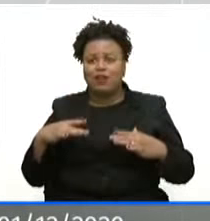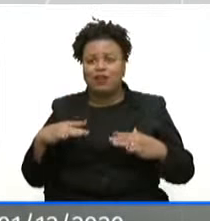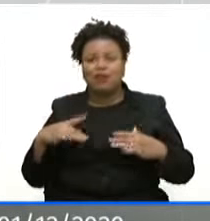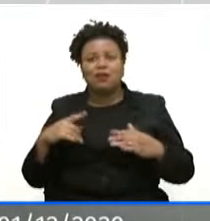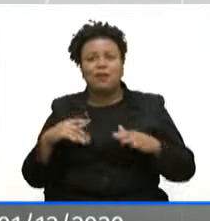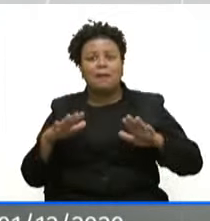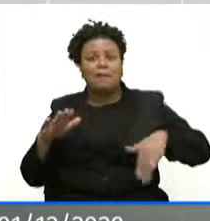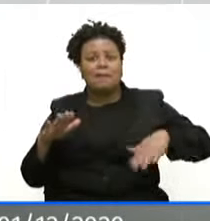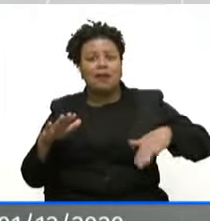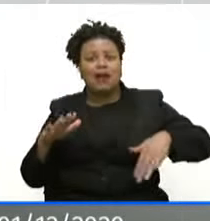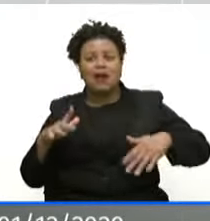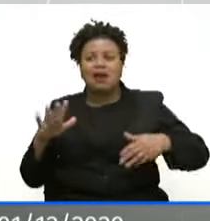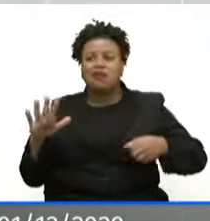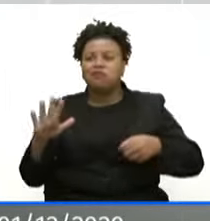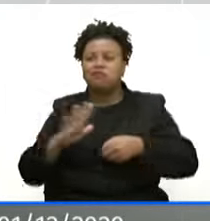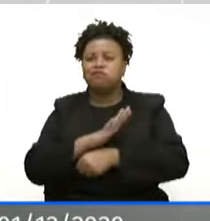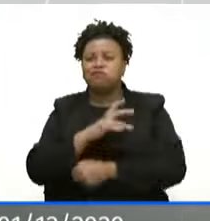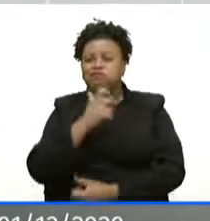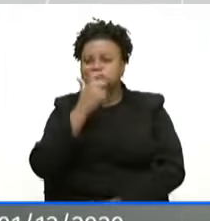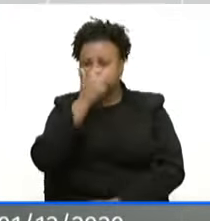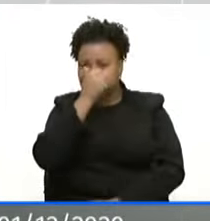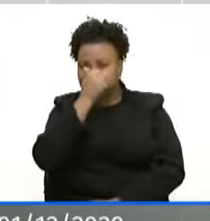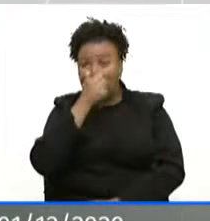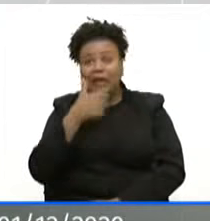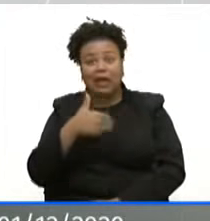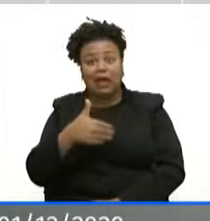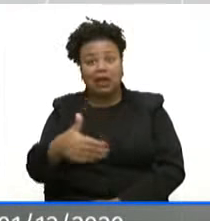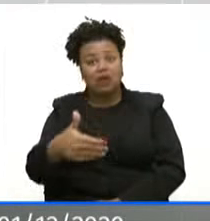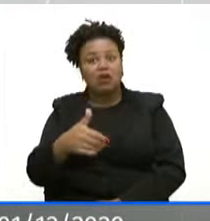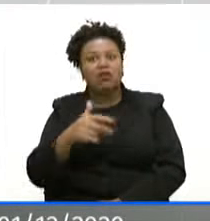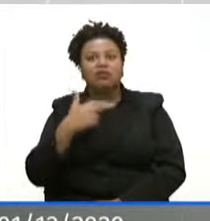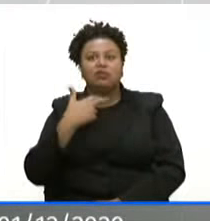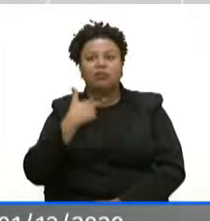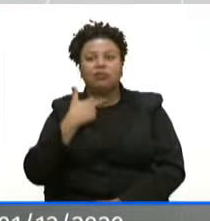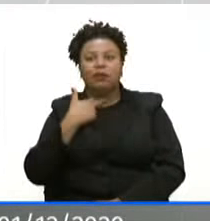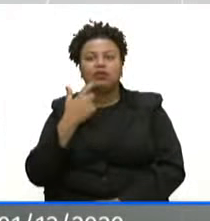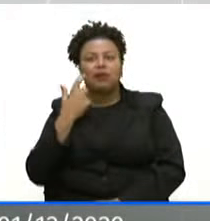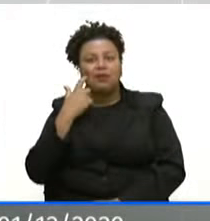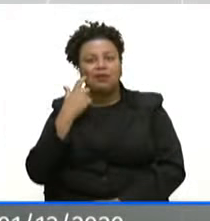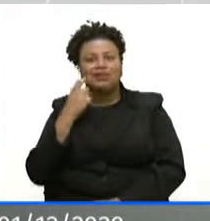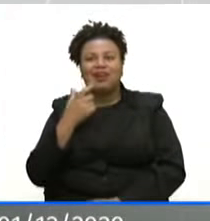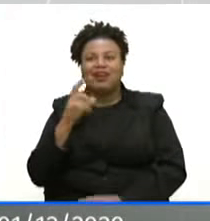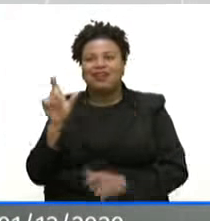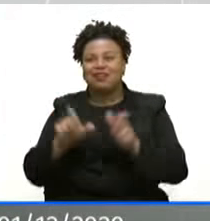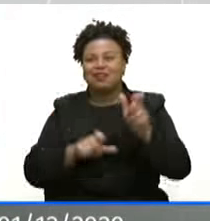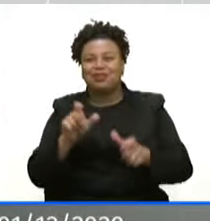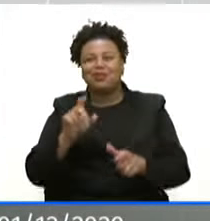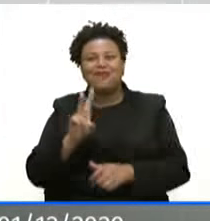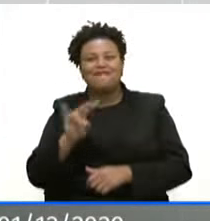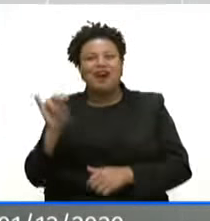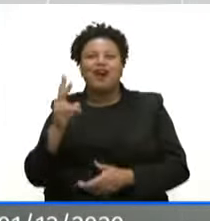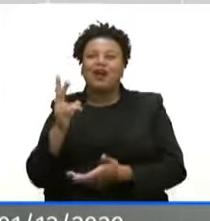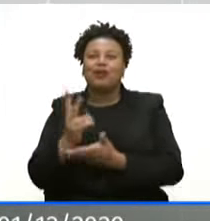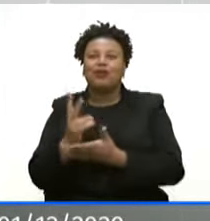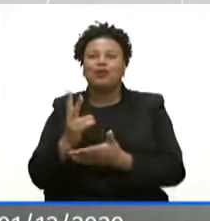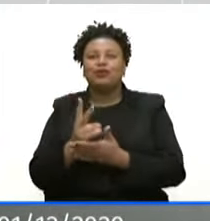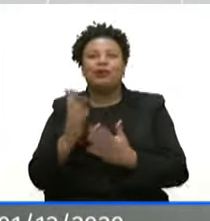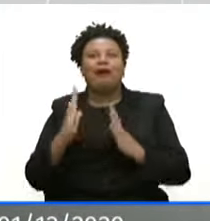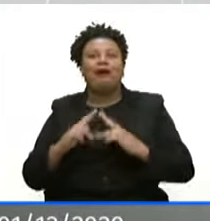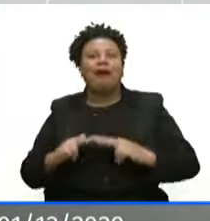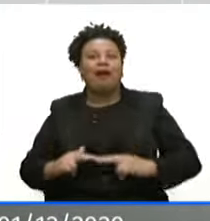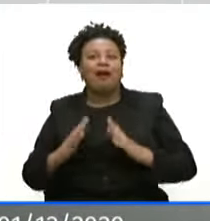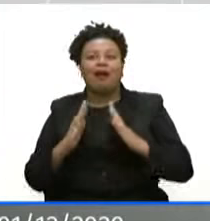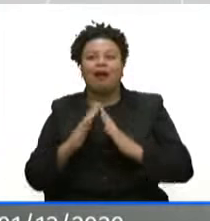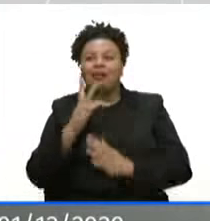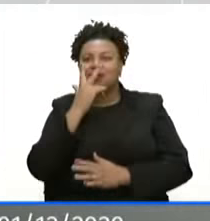das praias absolutamente lotadas. E agora a gente não pode se enganar e achar que as pessoas vão continuar em casa,